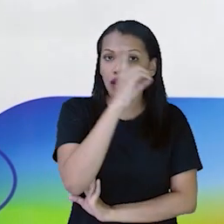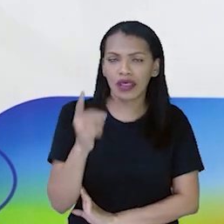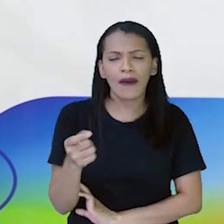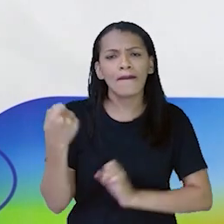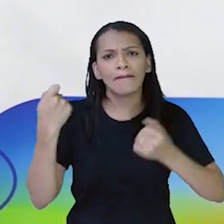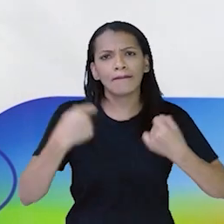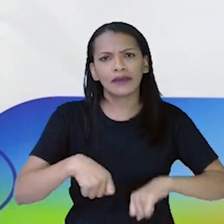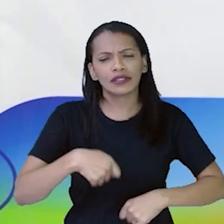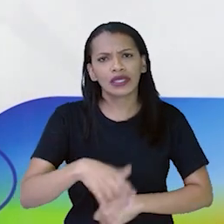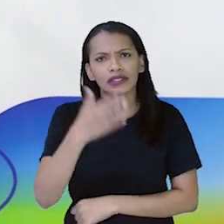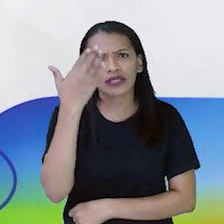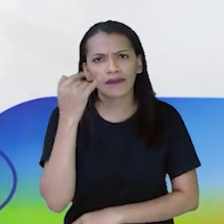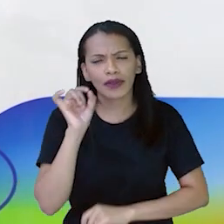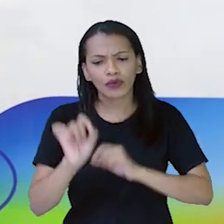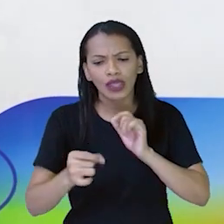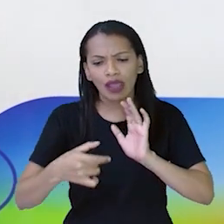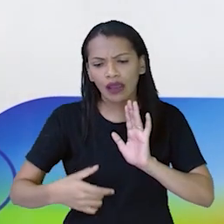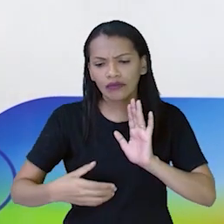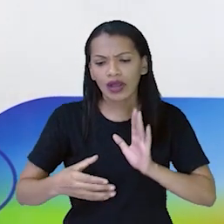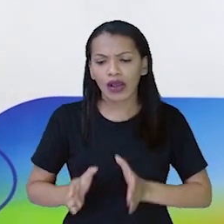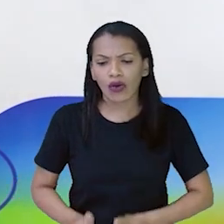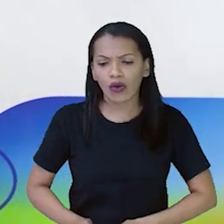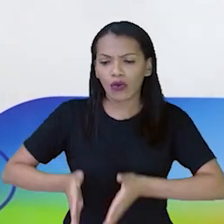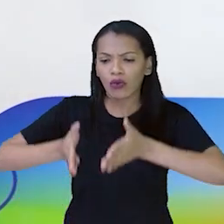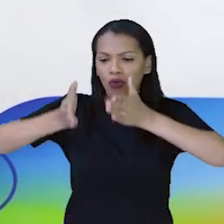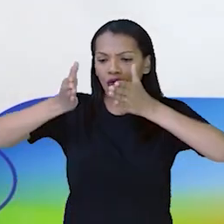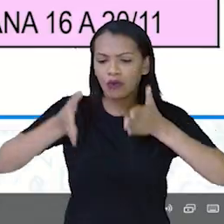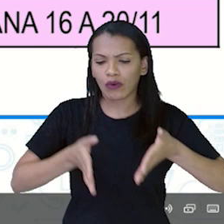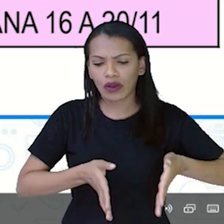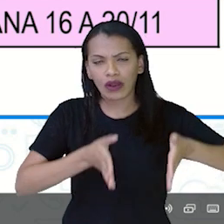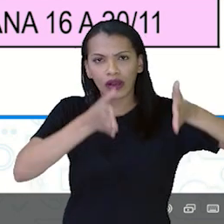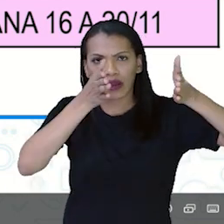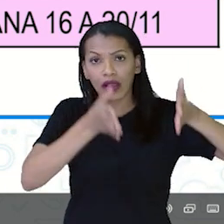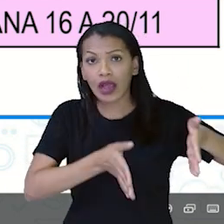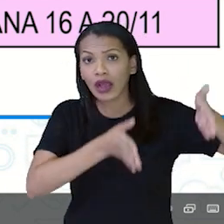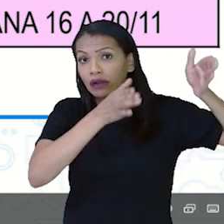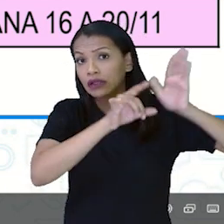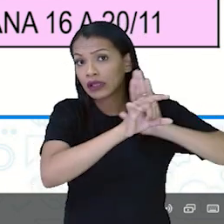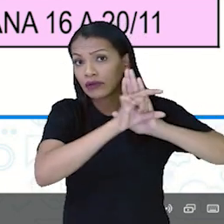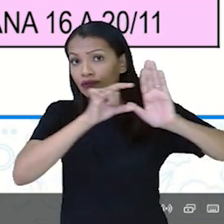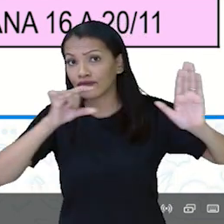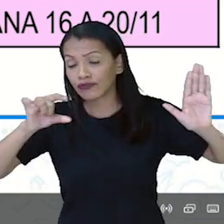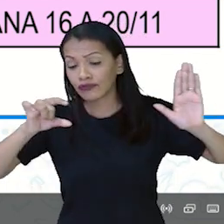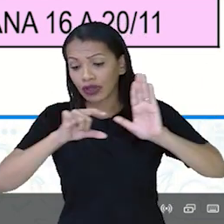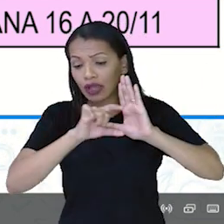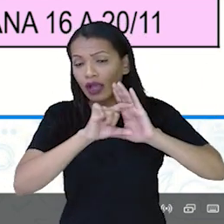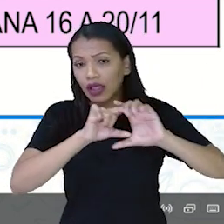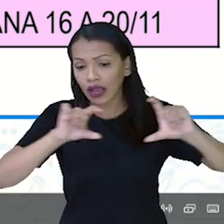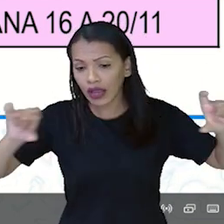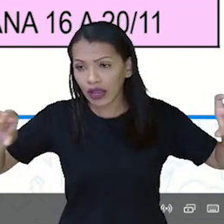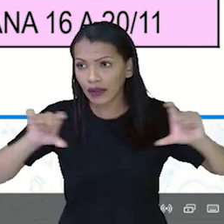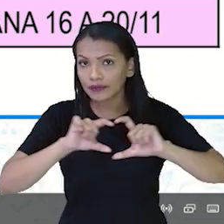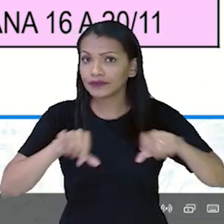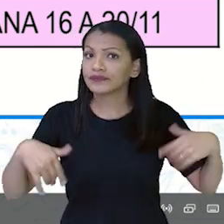são as linhas e o que são as colunas. Então, as linhas, elas ficam, olha, na